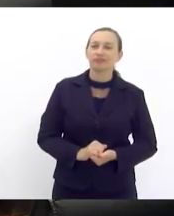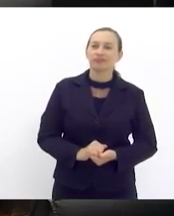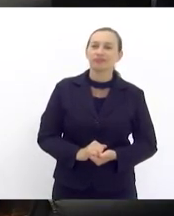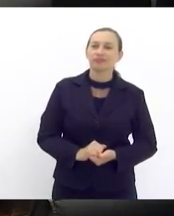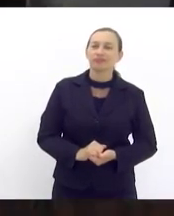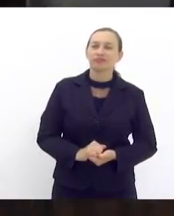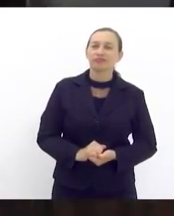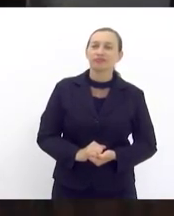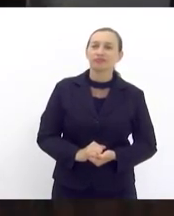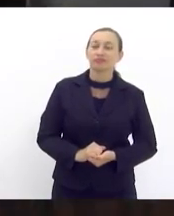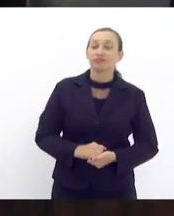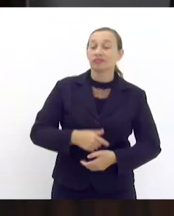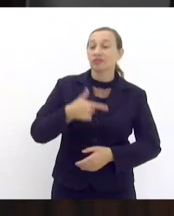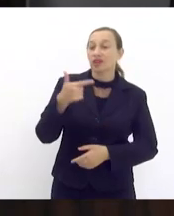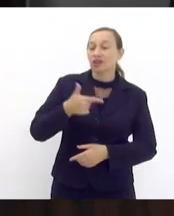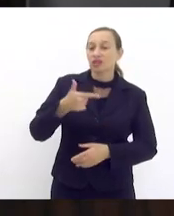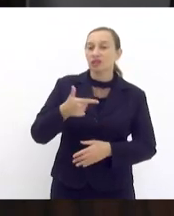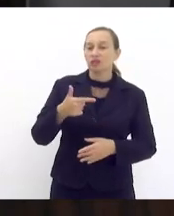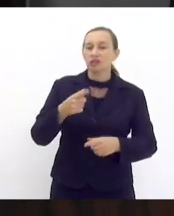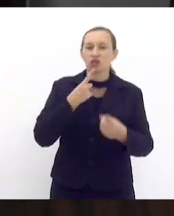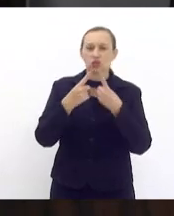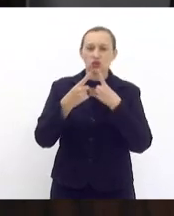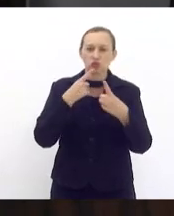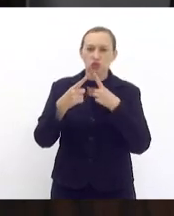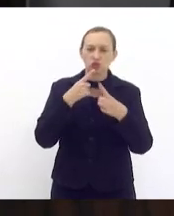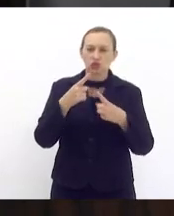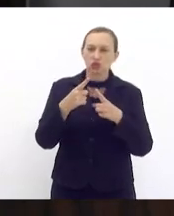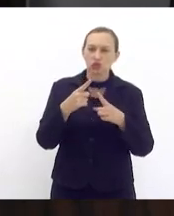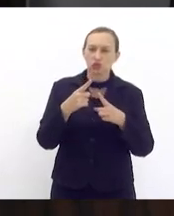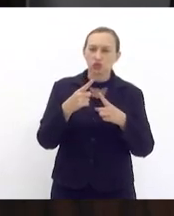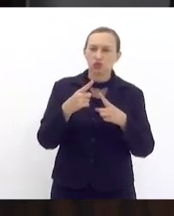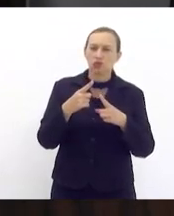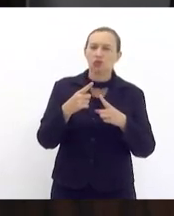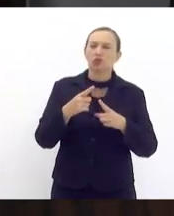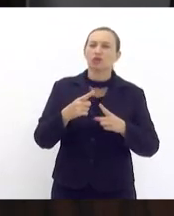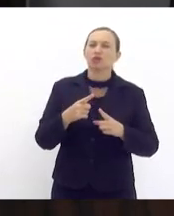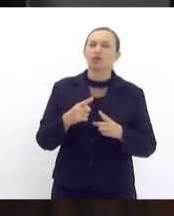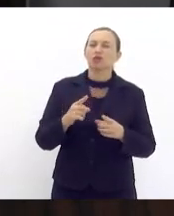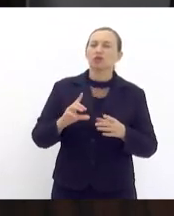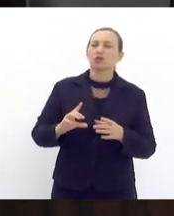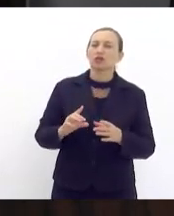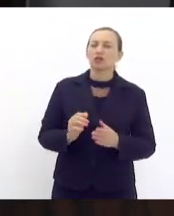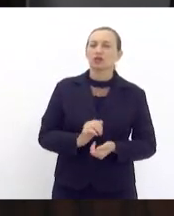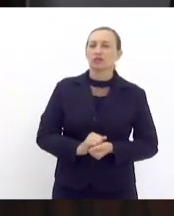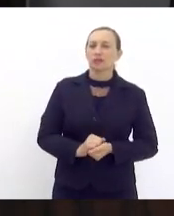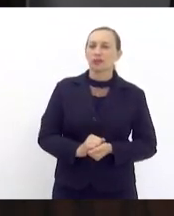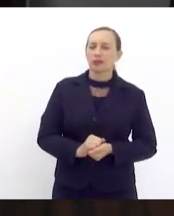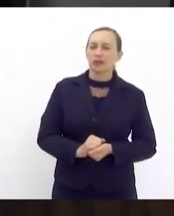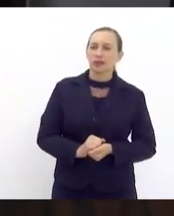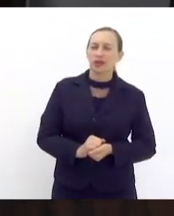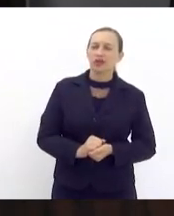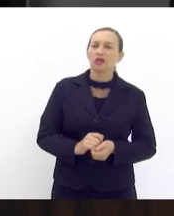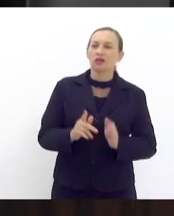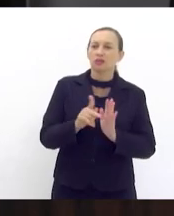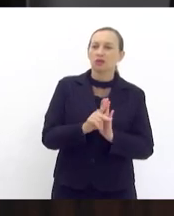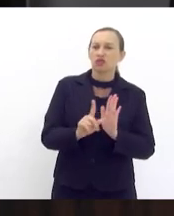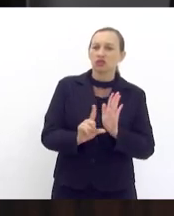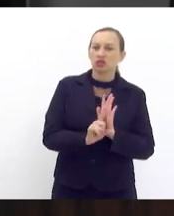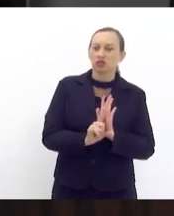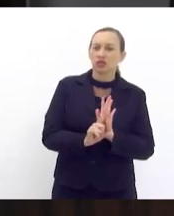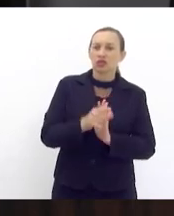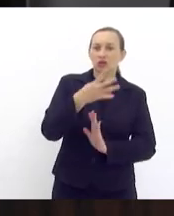entre a imitação ordinária em segunda discussão redação do vencido a ser emendado projeto de